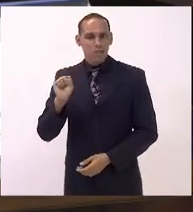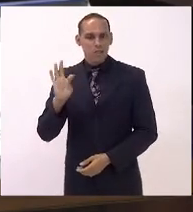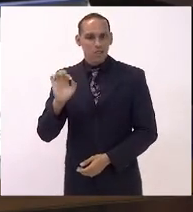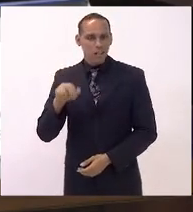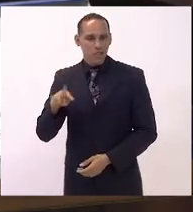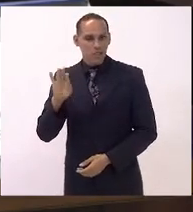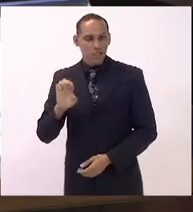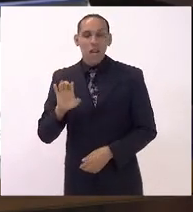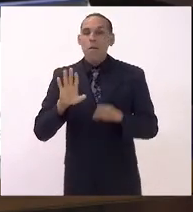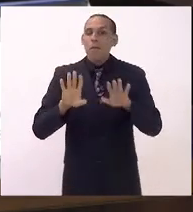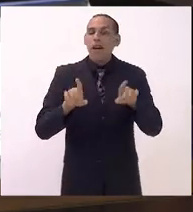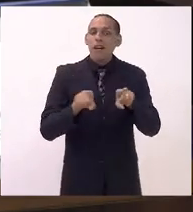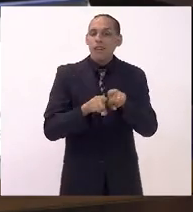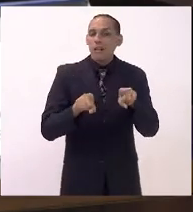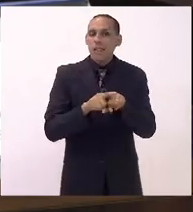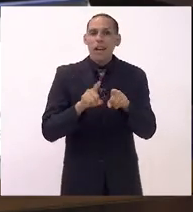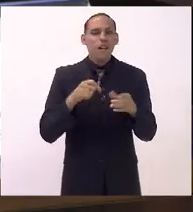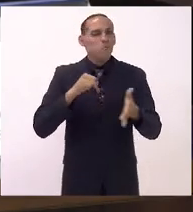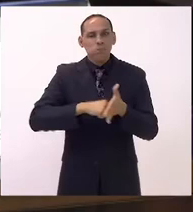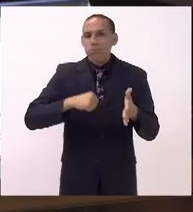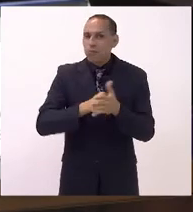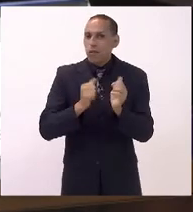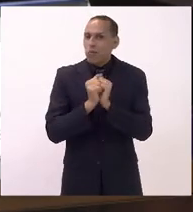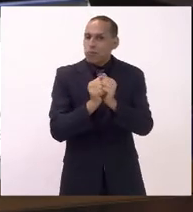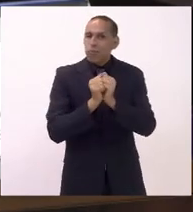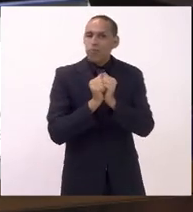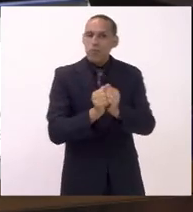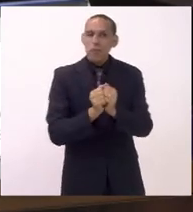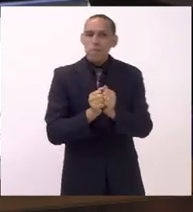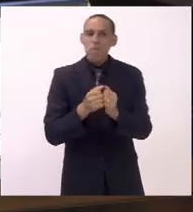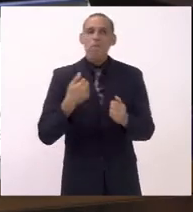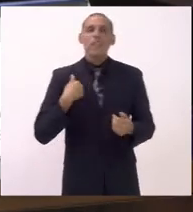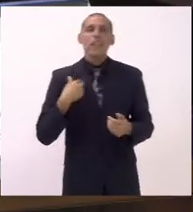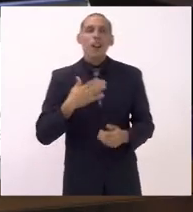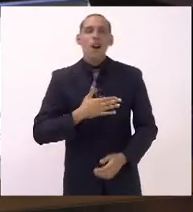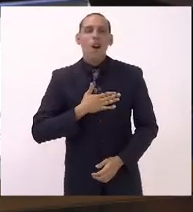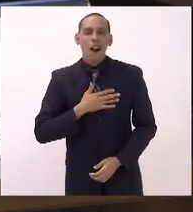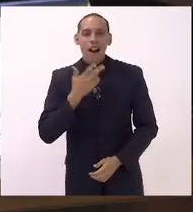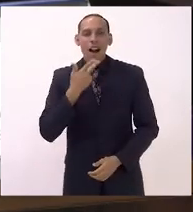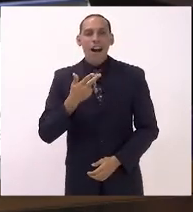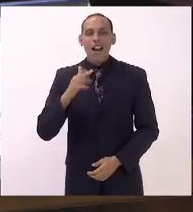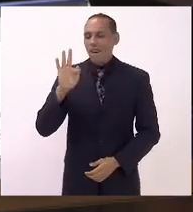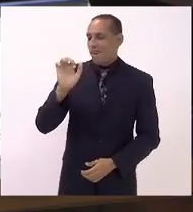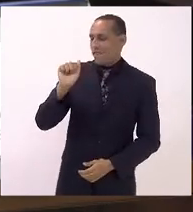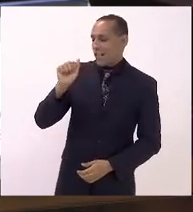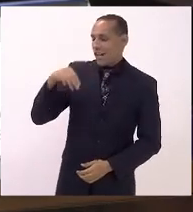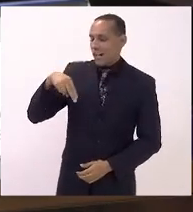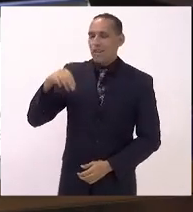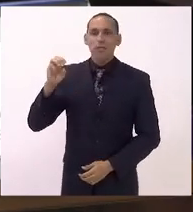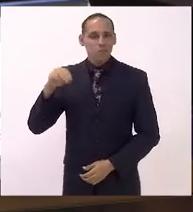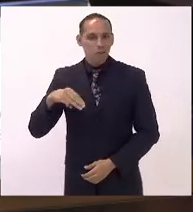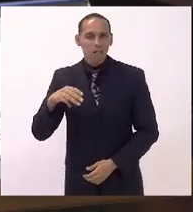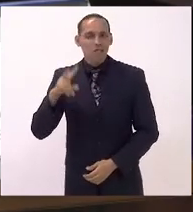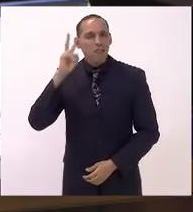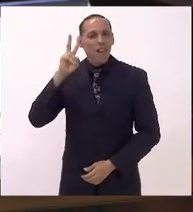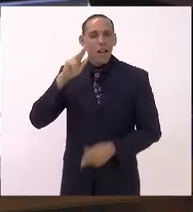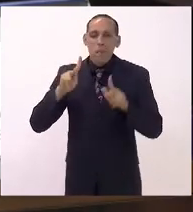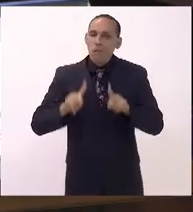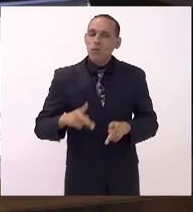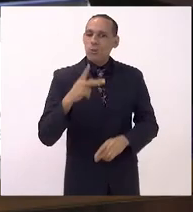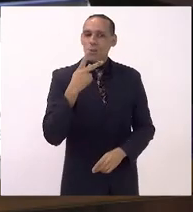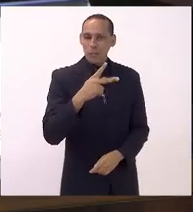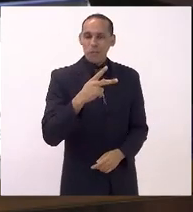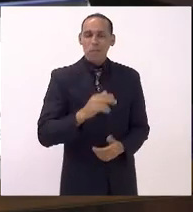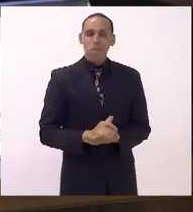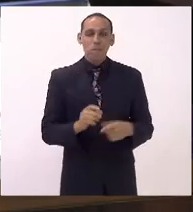luta, alguém que está contigo. Eu sempre gosto de comparar, fazer três recortes de Fanon, que me lembra muito a sua postura, que é a